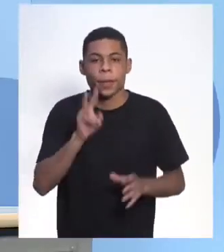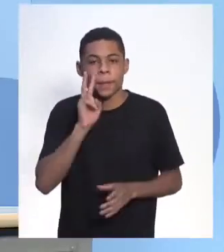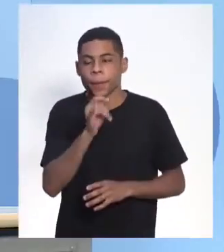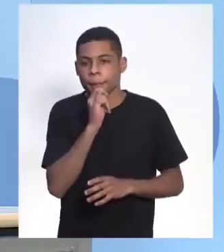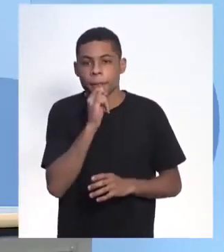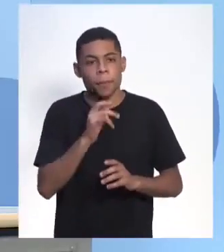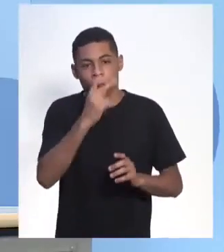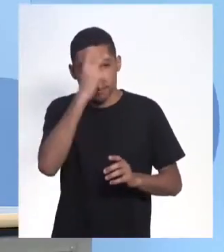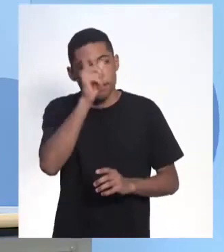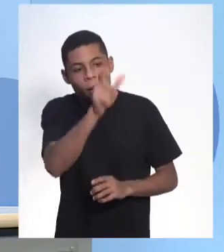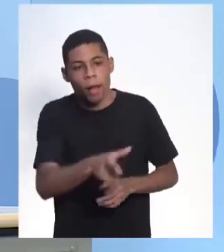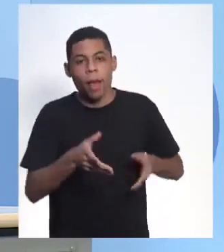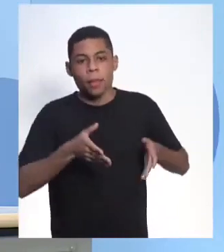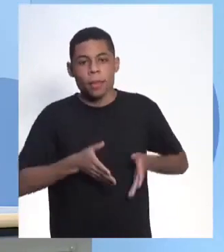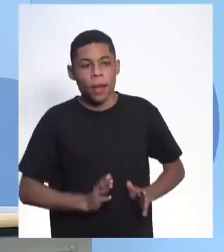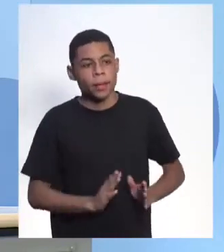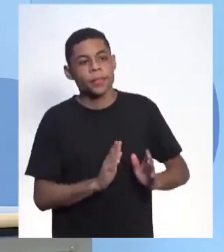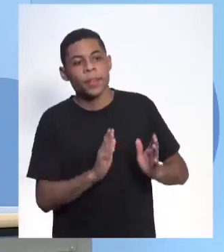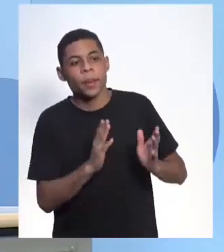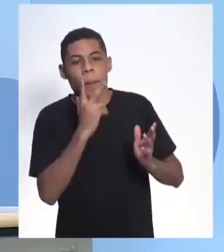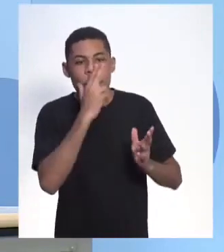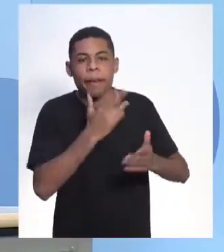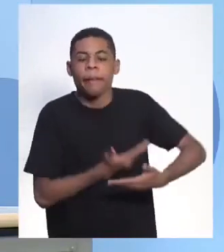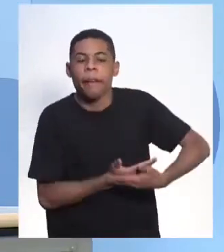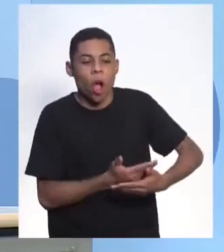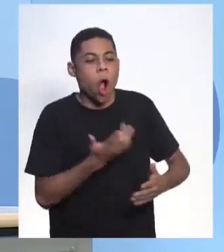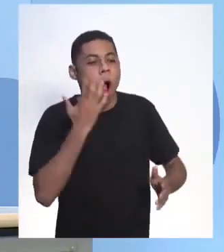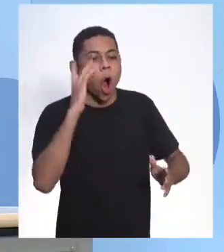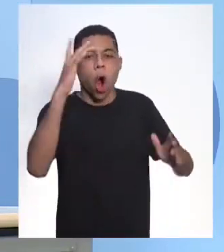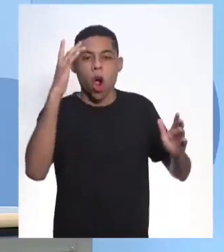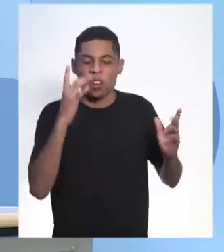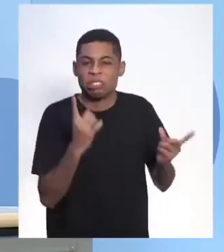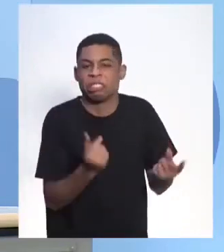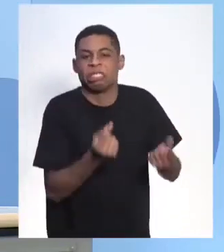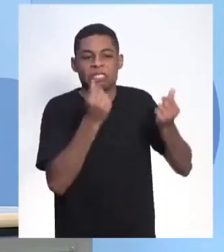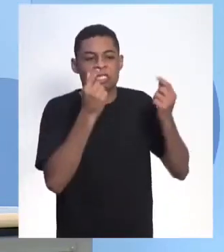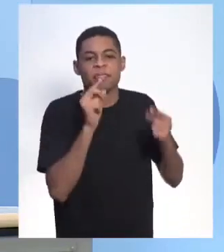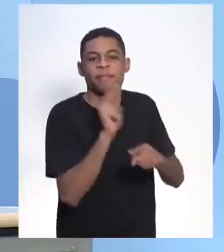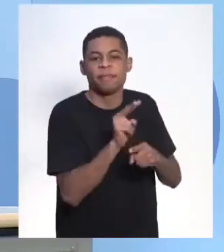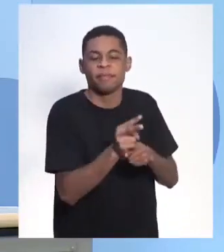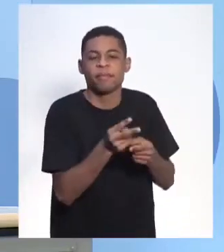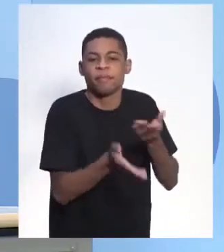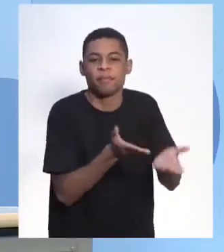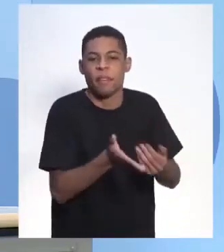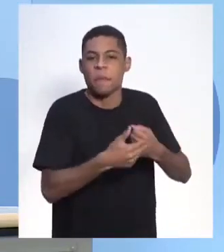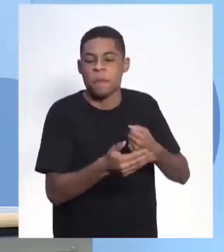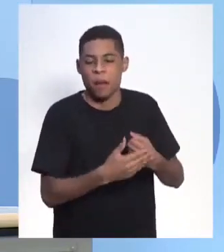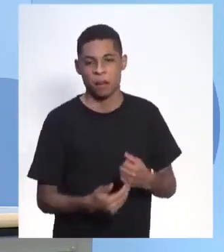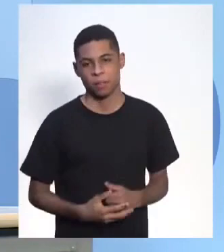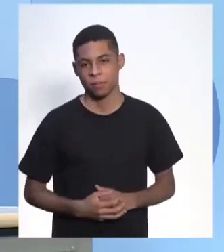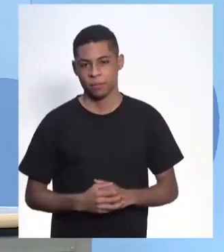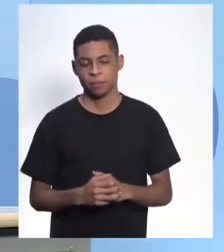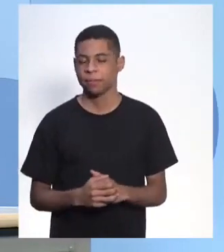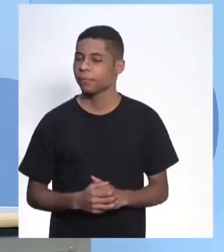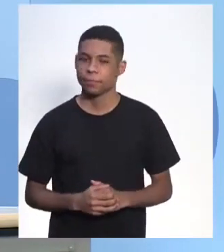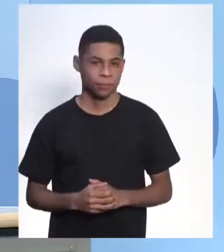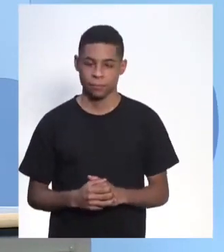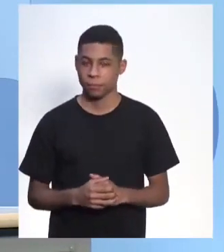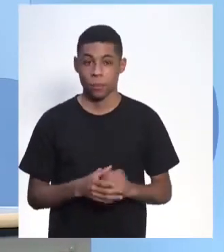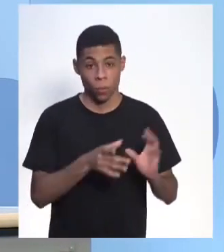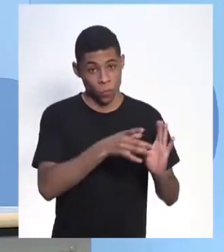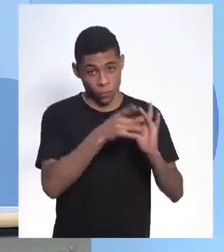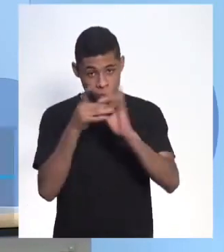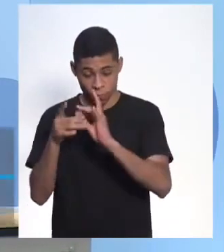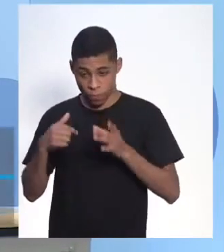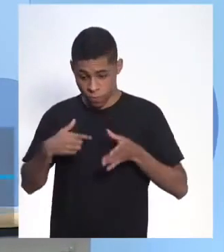assim, fulano nasceu no berço de ouro, né? E a gente sabe que essa expressão ela carrega por trás essa ideia. Né? O contexto no